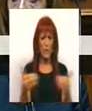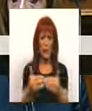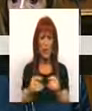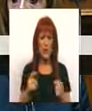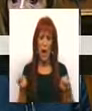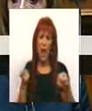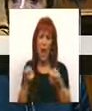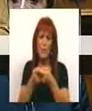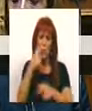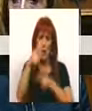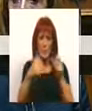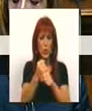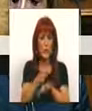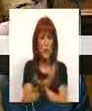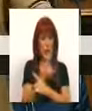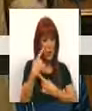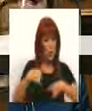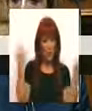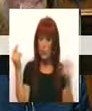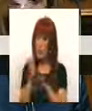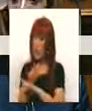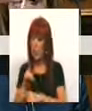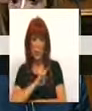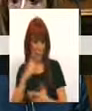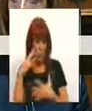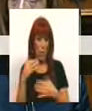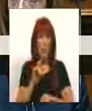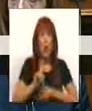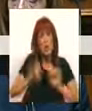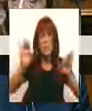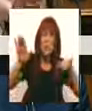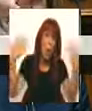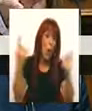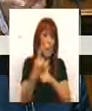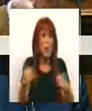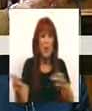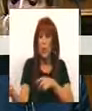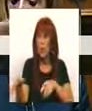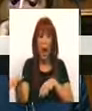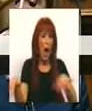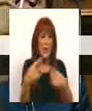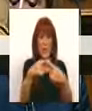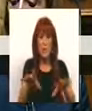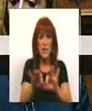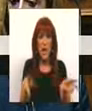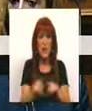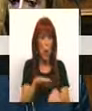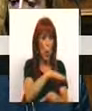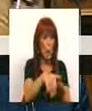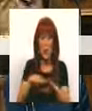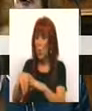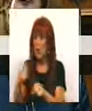numa aproximação dos trabalhadores do setor público ao setor privado naturalmente de que o que é possível porque são âmbitos diferentes em termos conteúdos